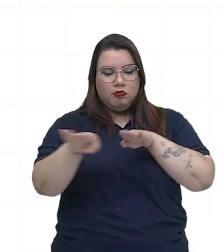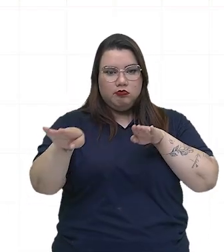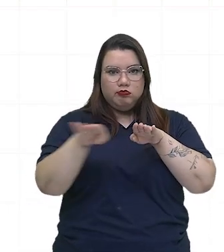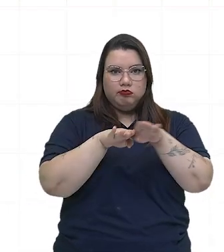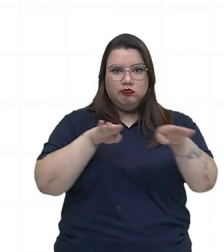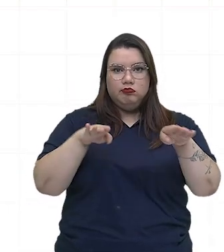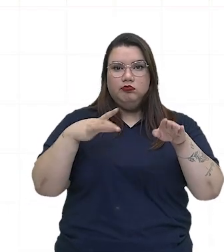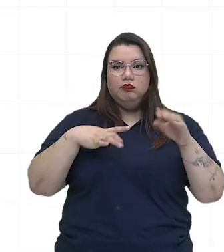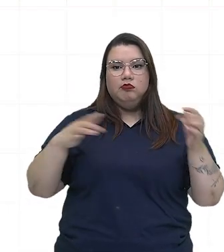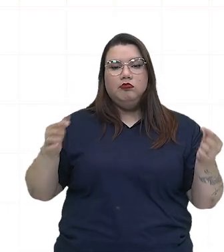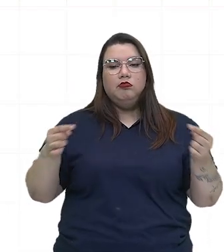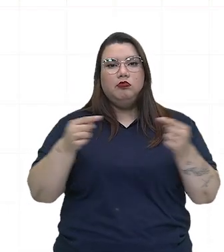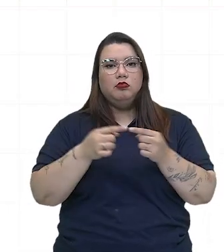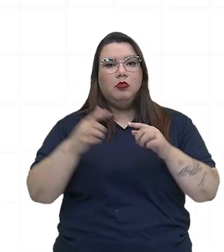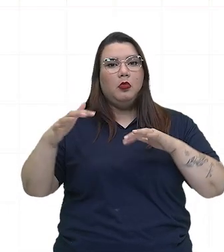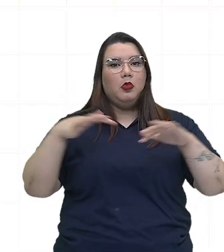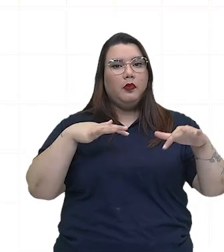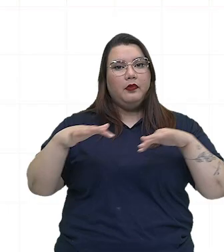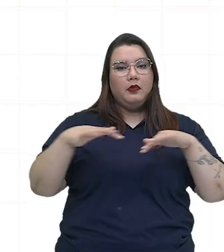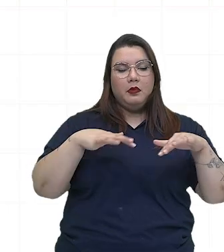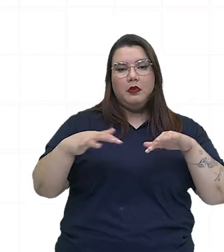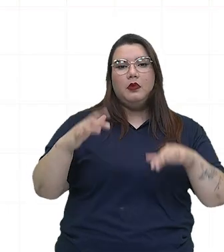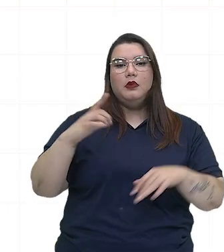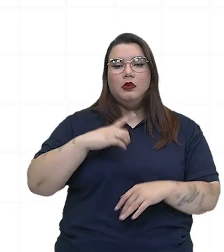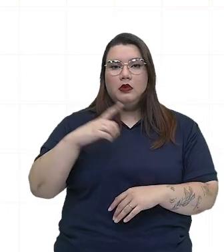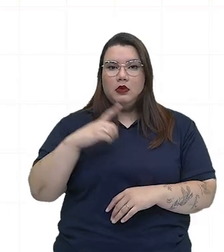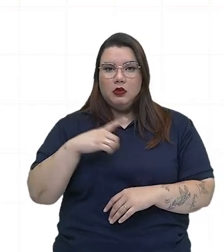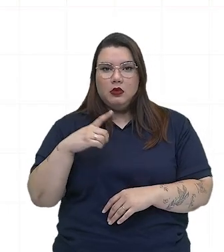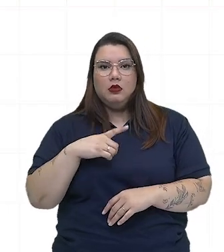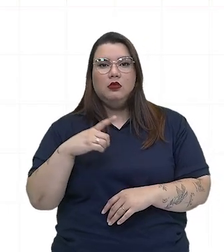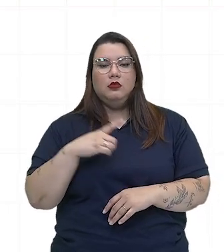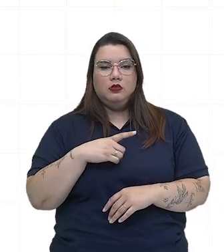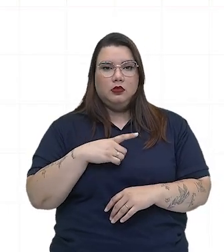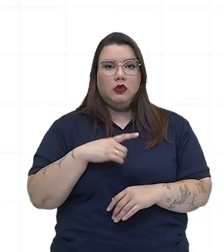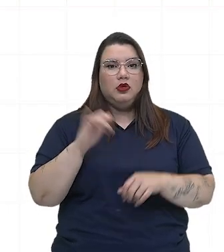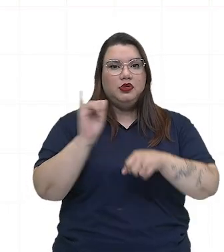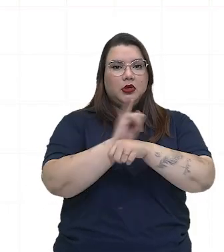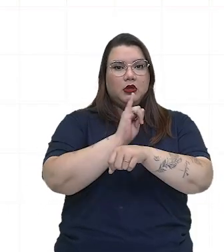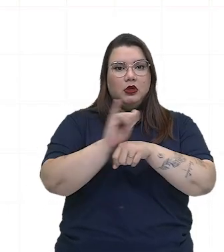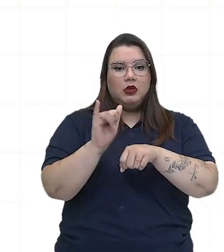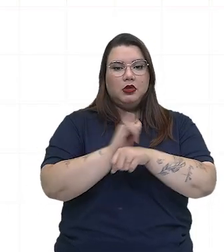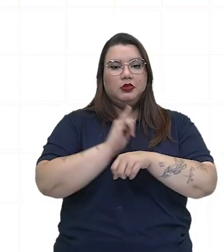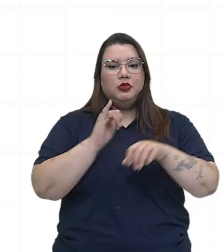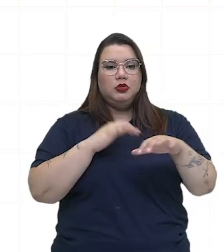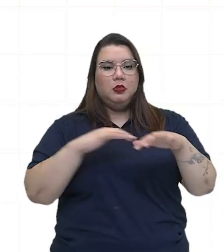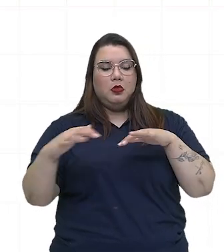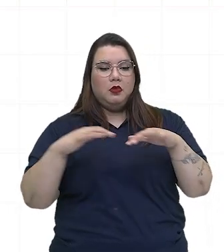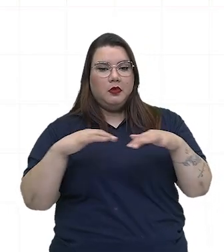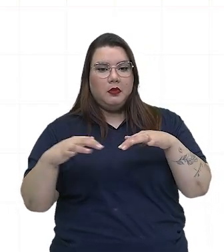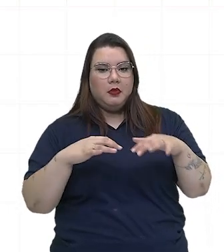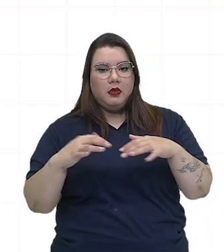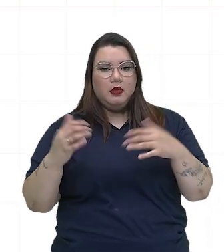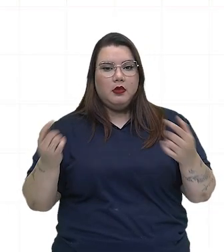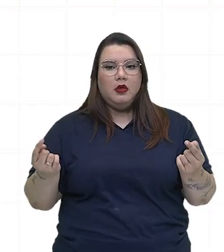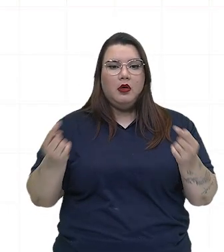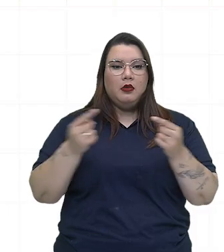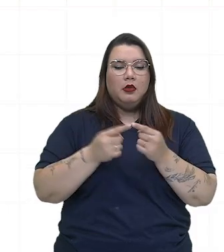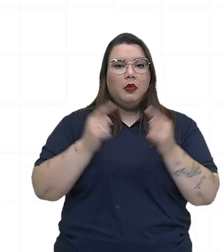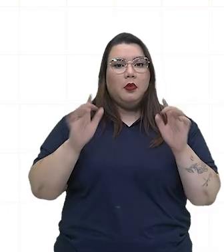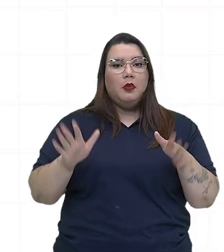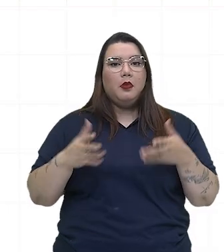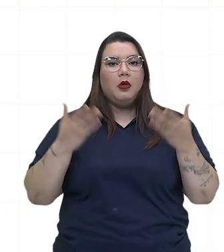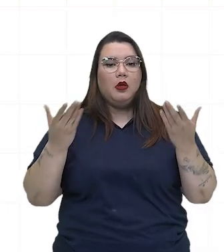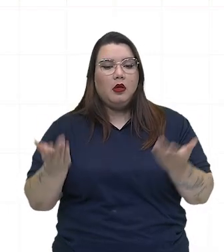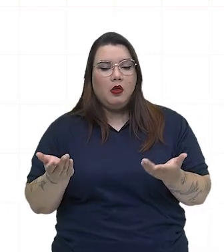elas estão ali se movimentando, né? O mecanismo que vai movimentar essas placas